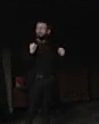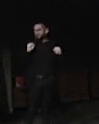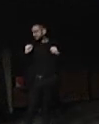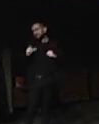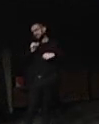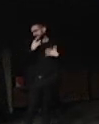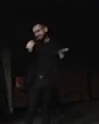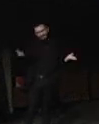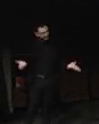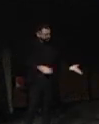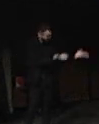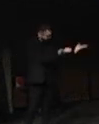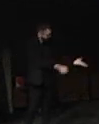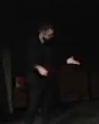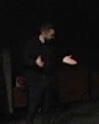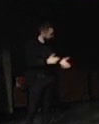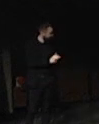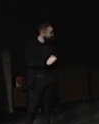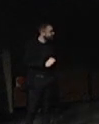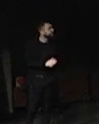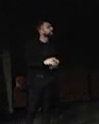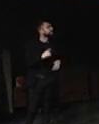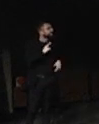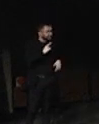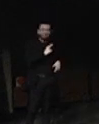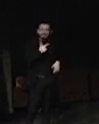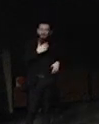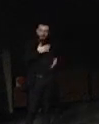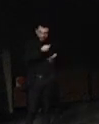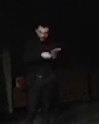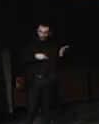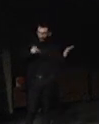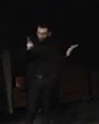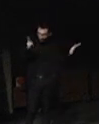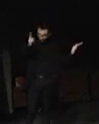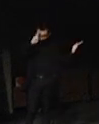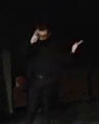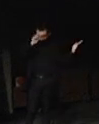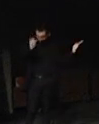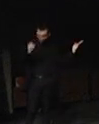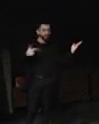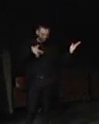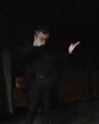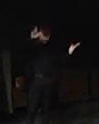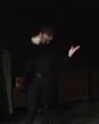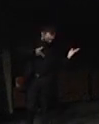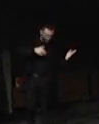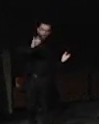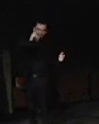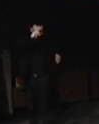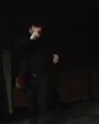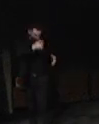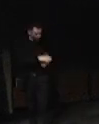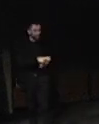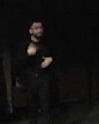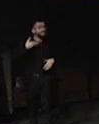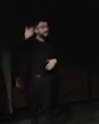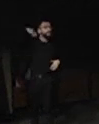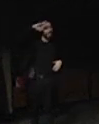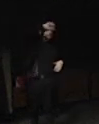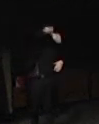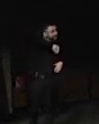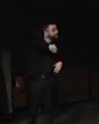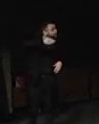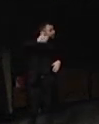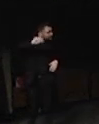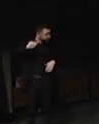claro. Posso contar uma história? Escritor tem que contar história, não é verdade? Então, vou contar uma história para vocês. Uma das coisas que eu aprendi é